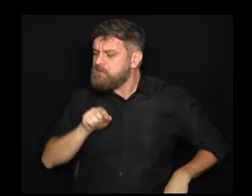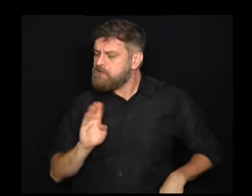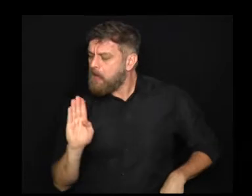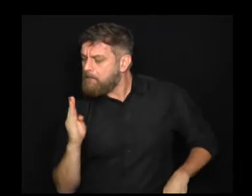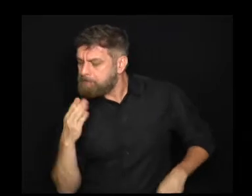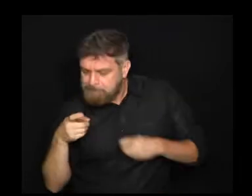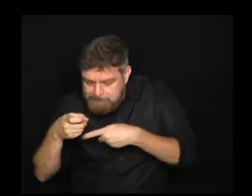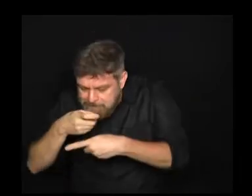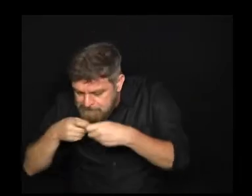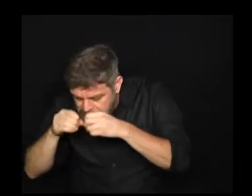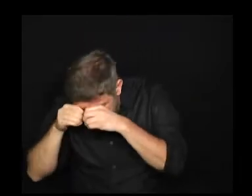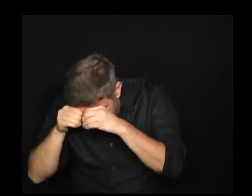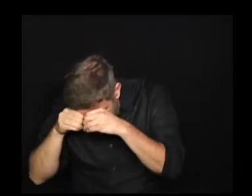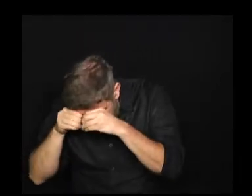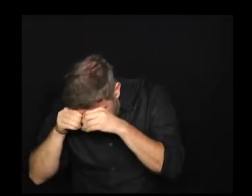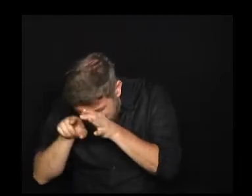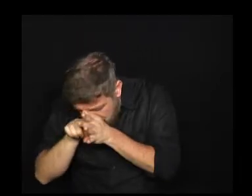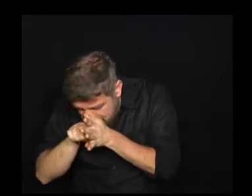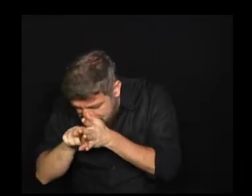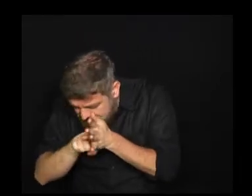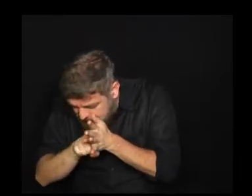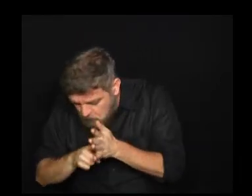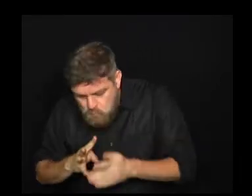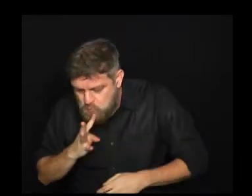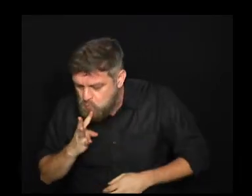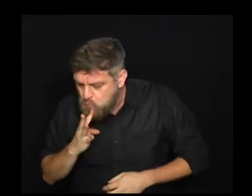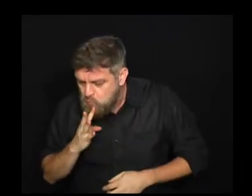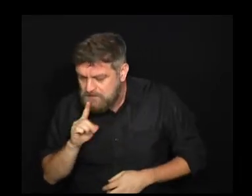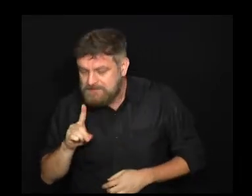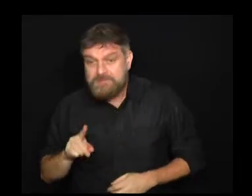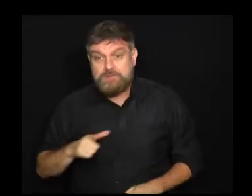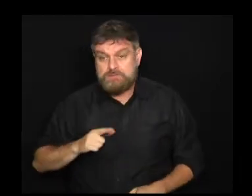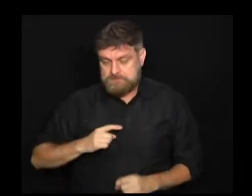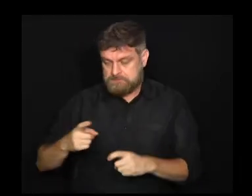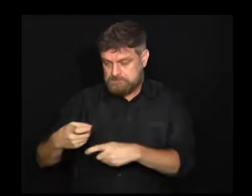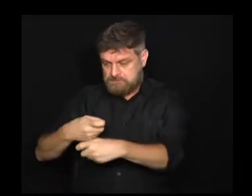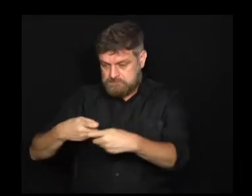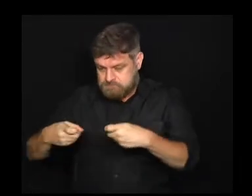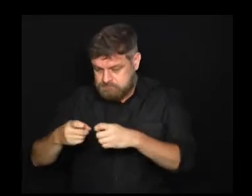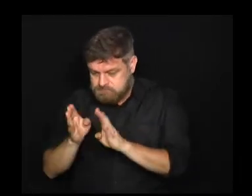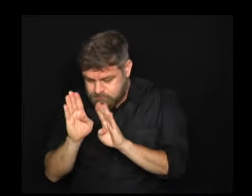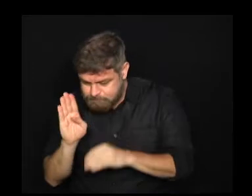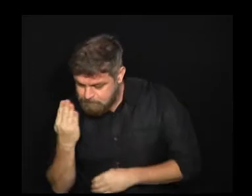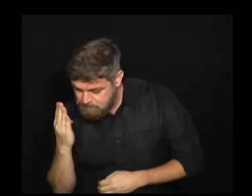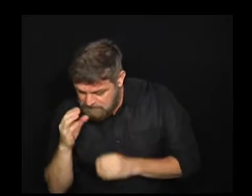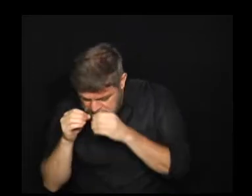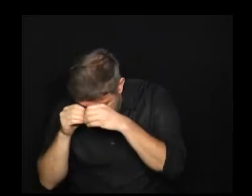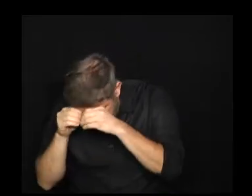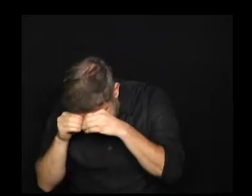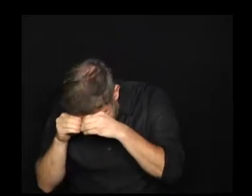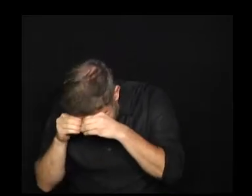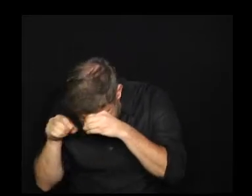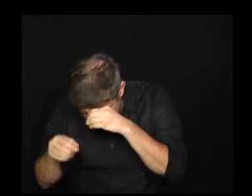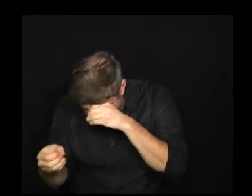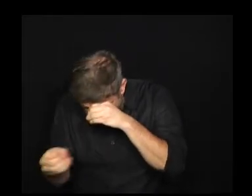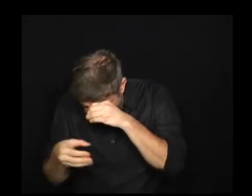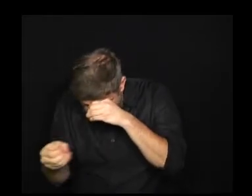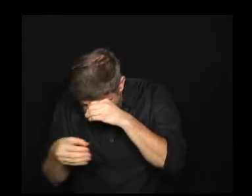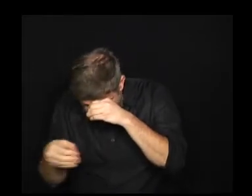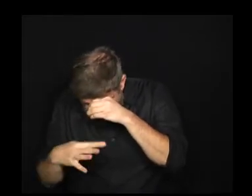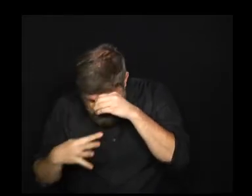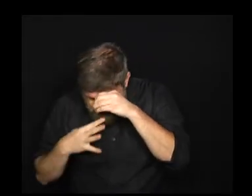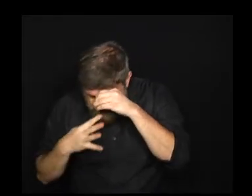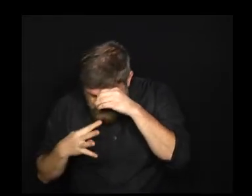a gente já conheça, que eles investigam. Pneumococo, que é a mais comum, influenza, que é um outro vírus que é muito